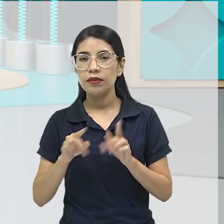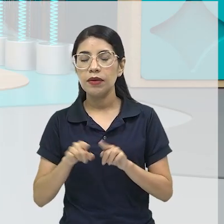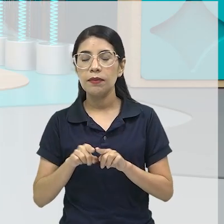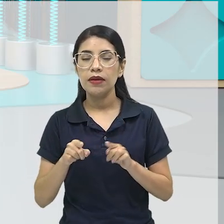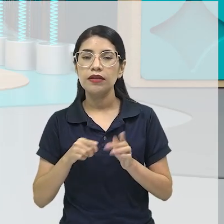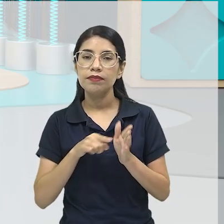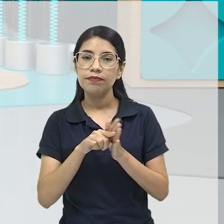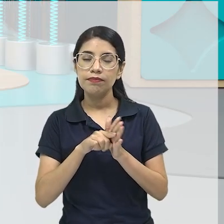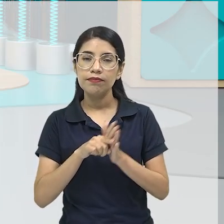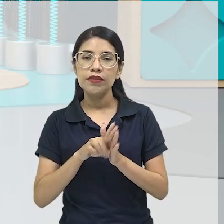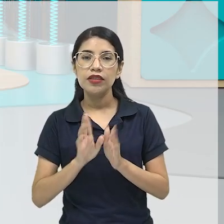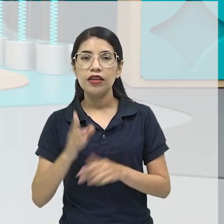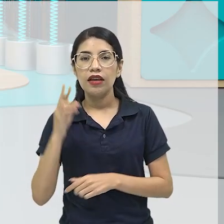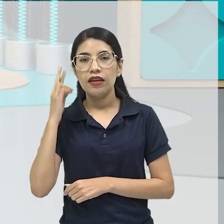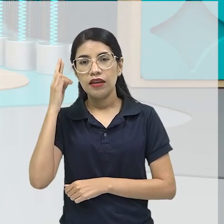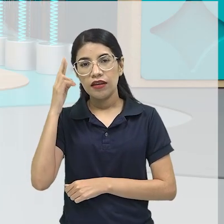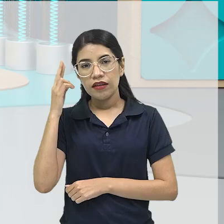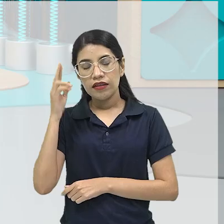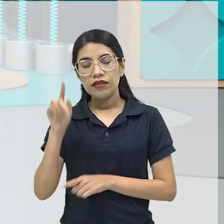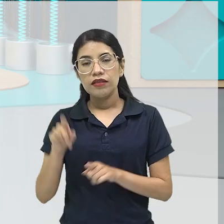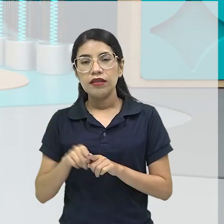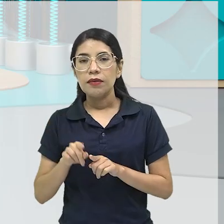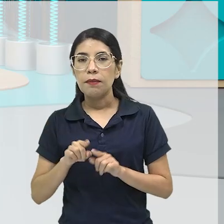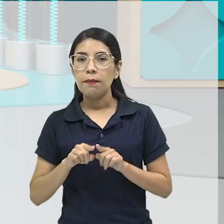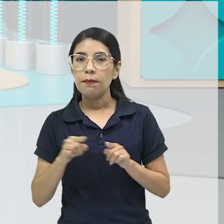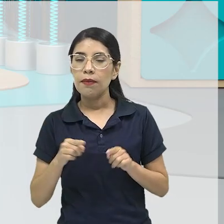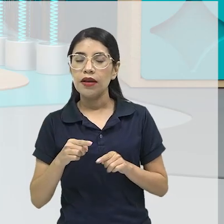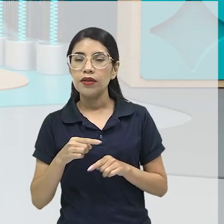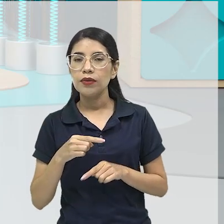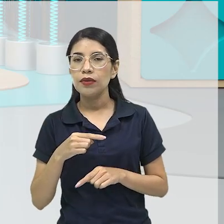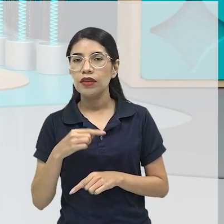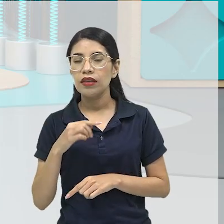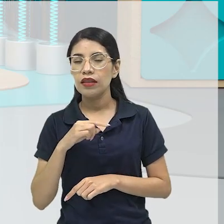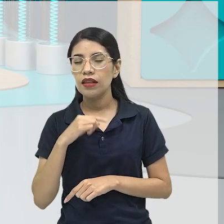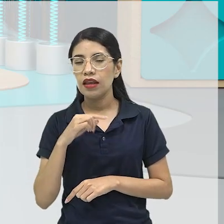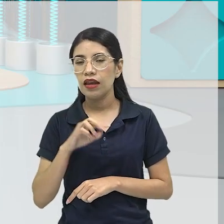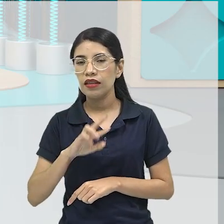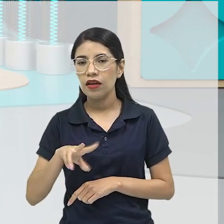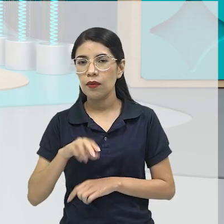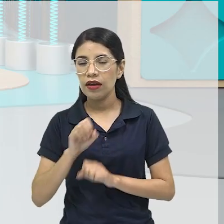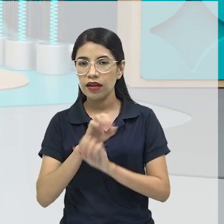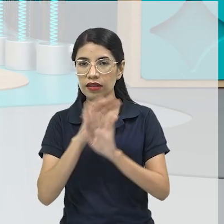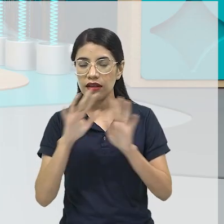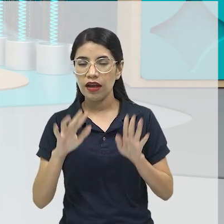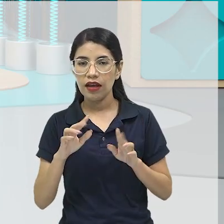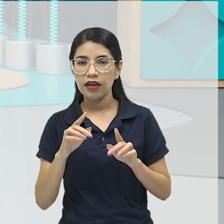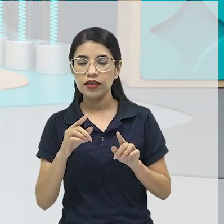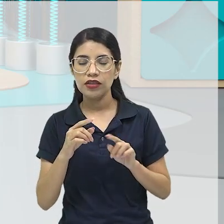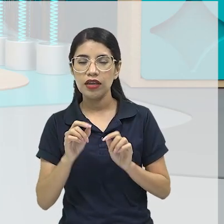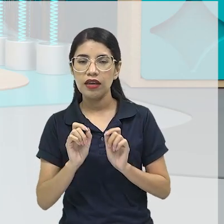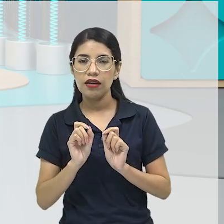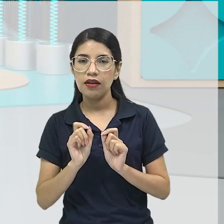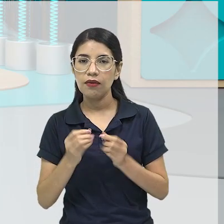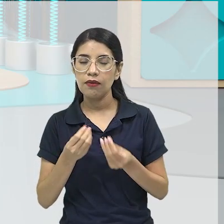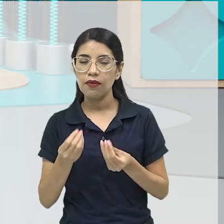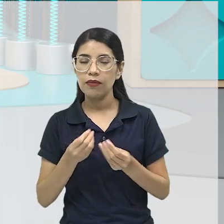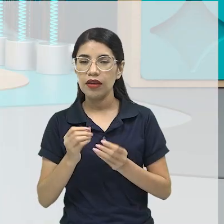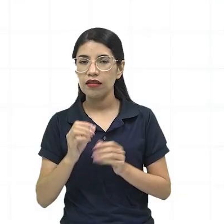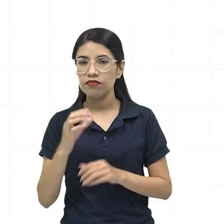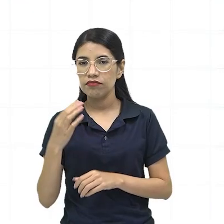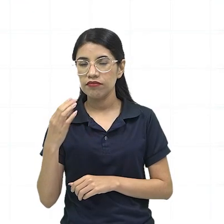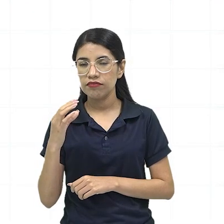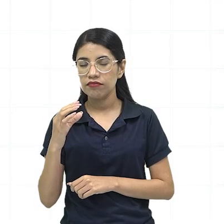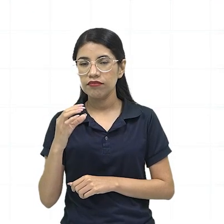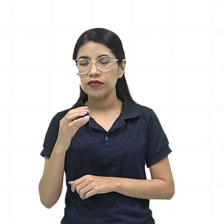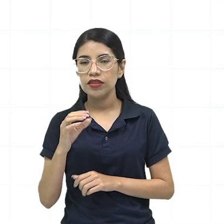forma criar essa reflexão, mas talvez elas não sejam tão acessíveis quanto o tipo de texto que a divulgação científica vai fazer.